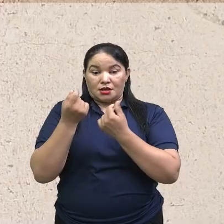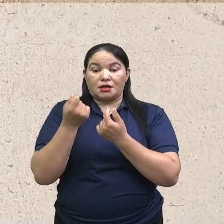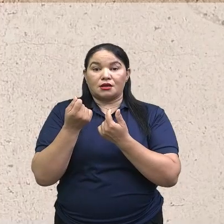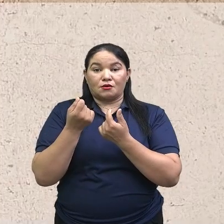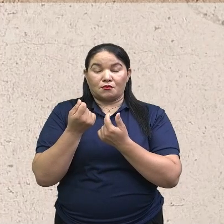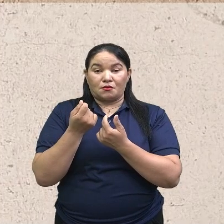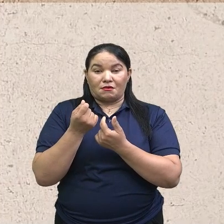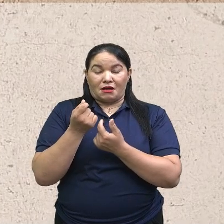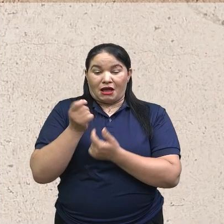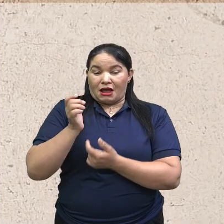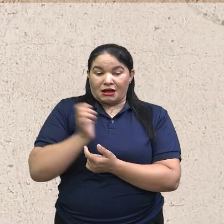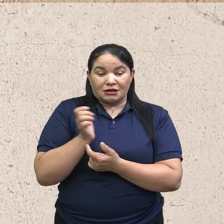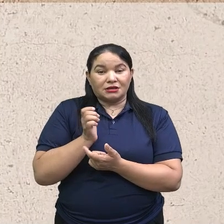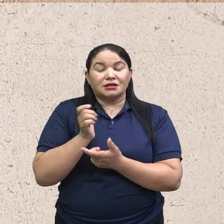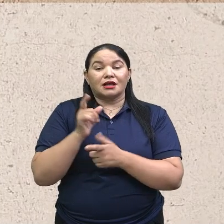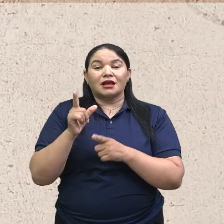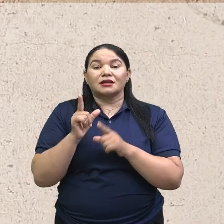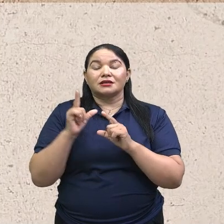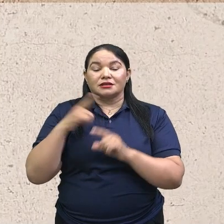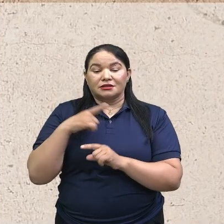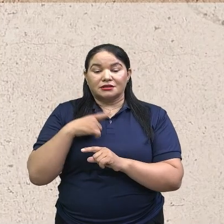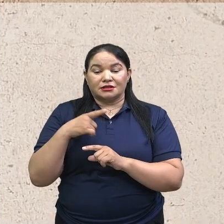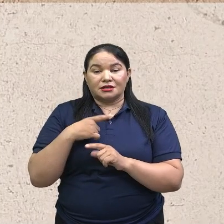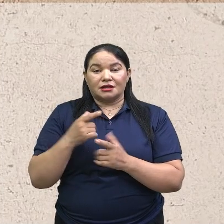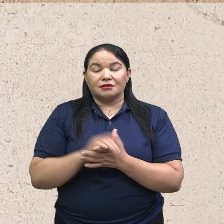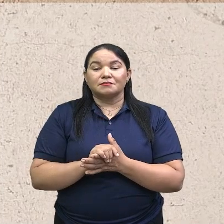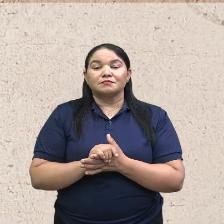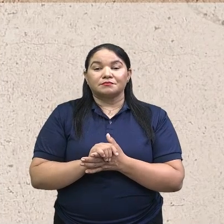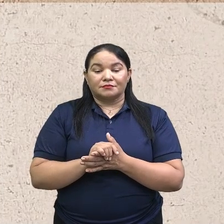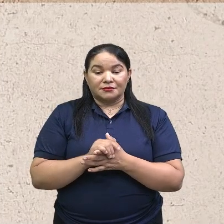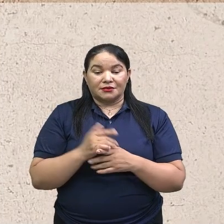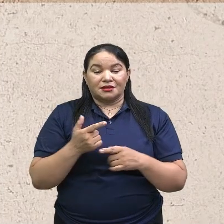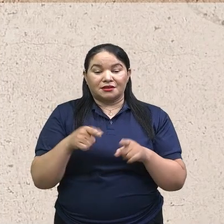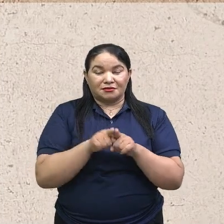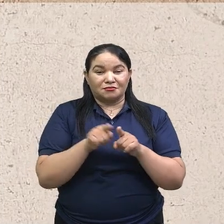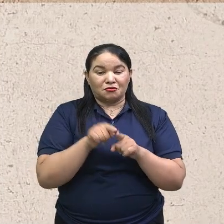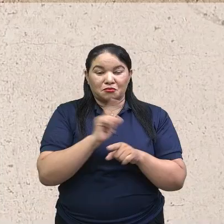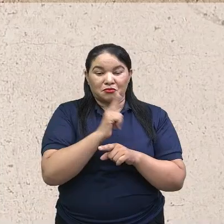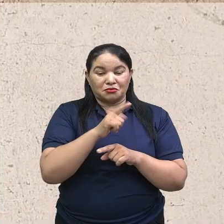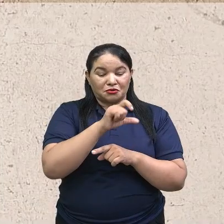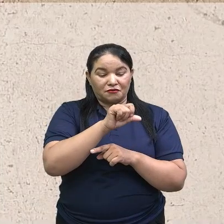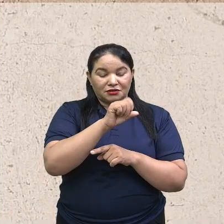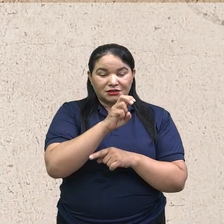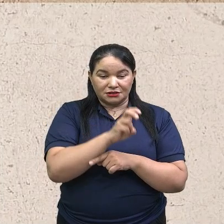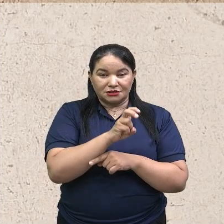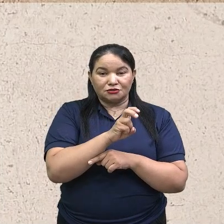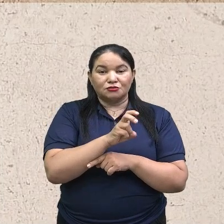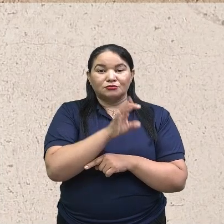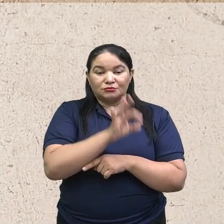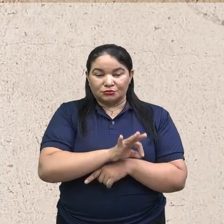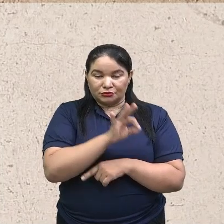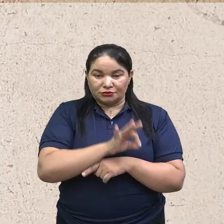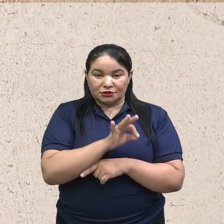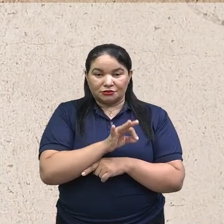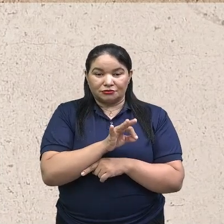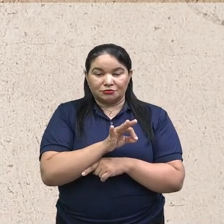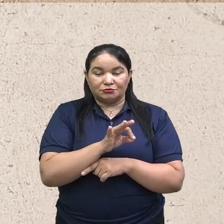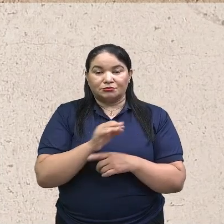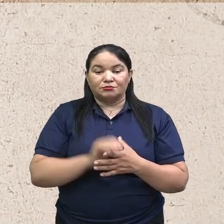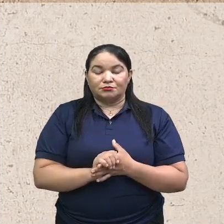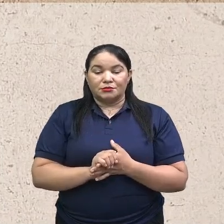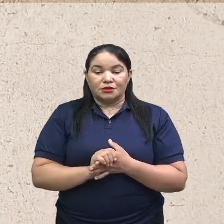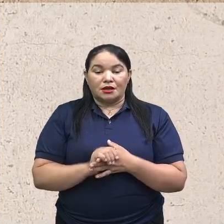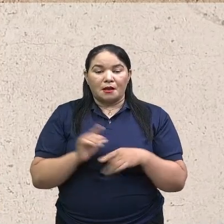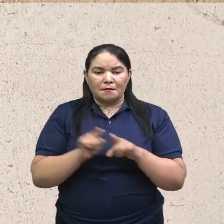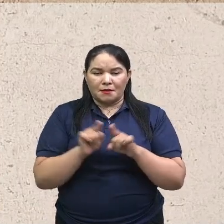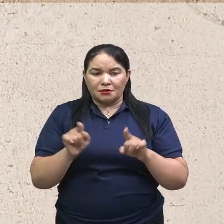a mesma fatia de renda dos demais 95% da população. Agora, observe aqui.